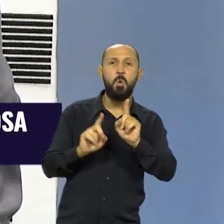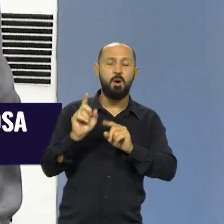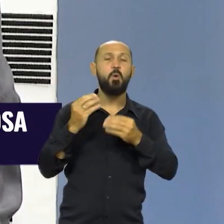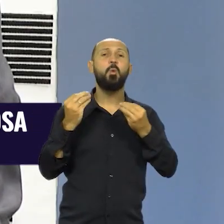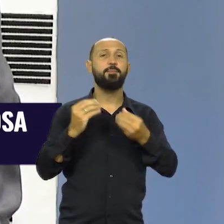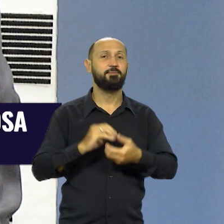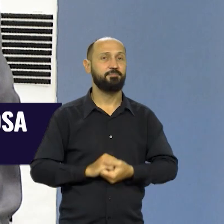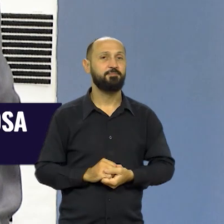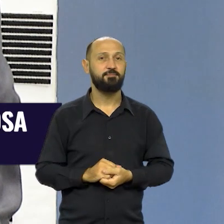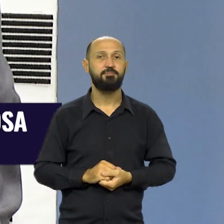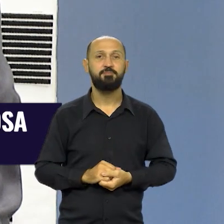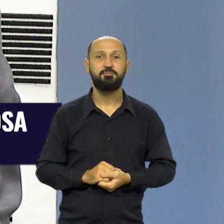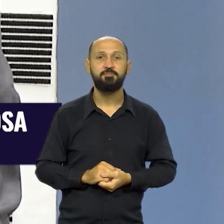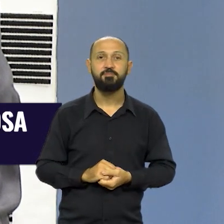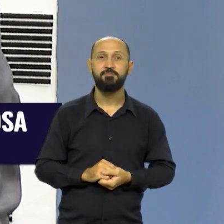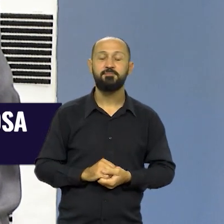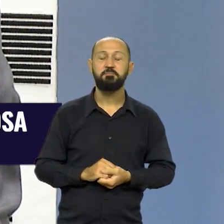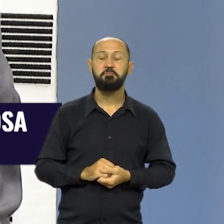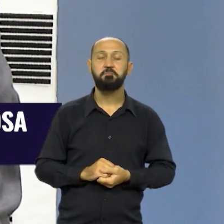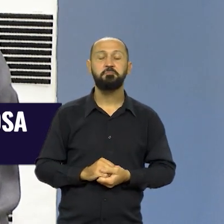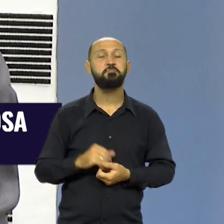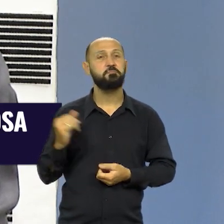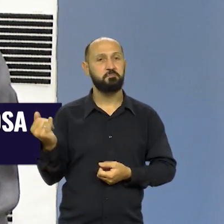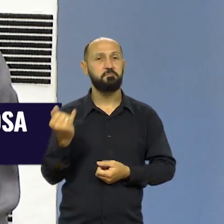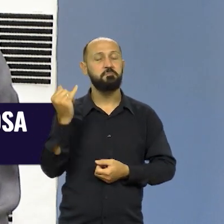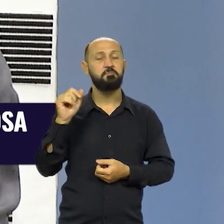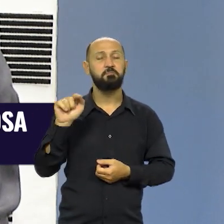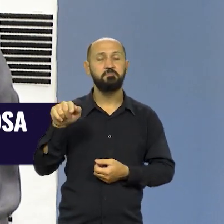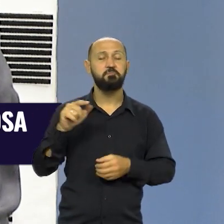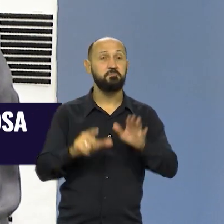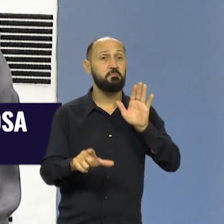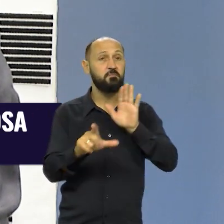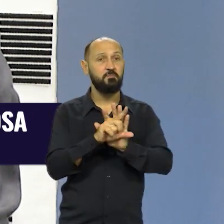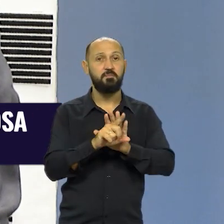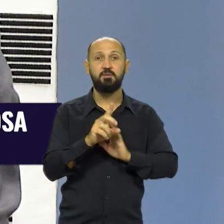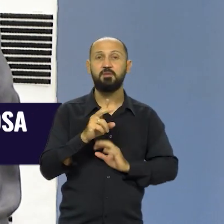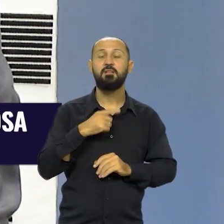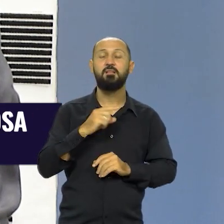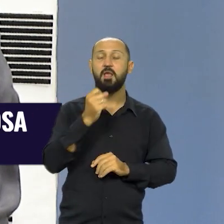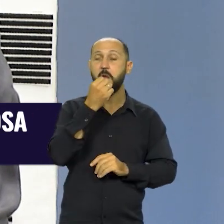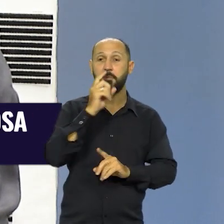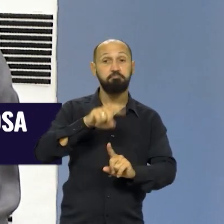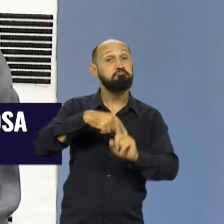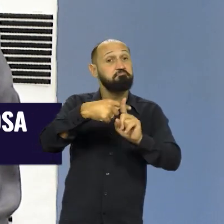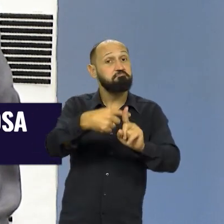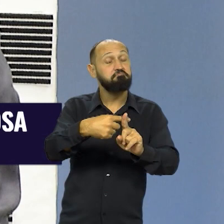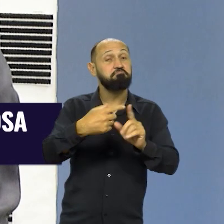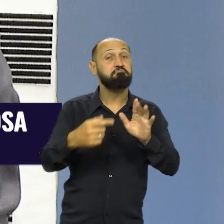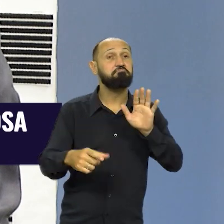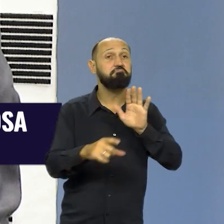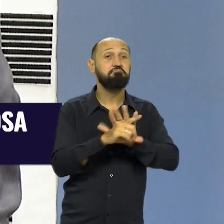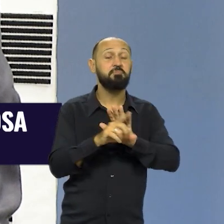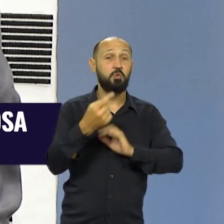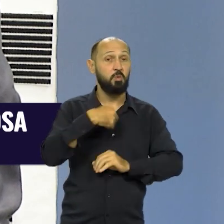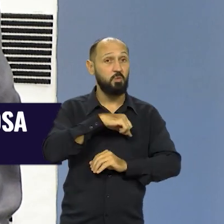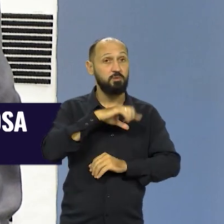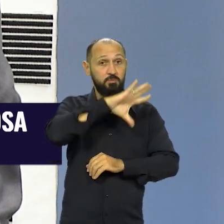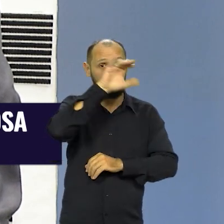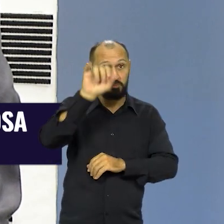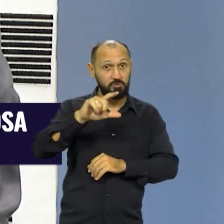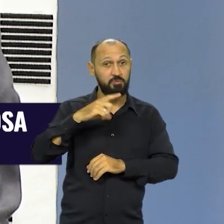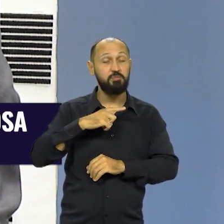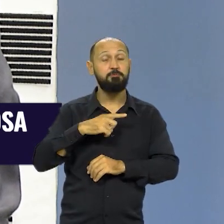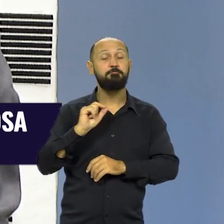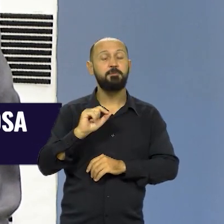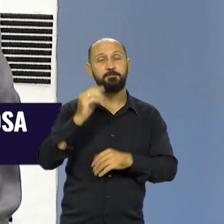Aumentou, diminuiu? Muito importante, essa é uma lei afirmativa, em que nós,